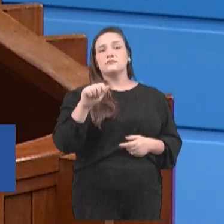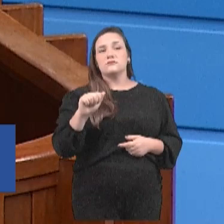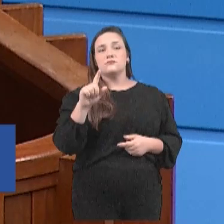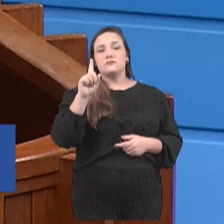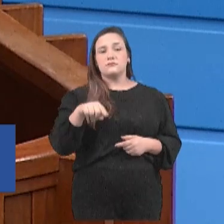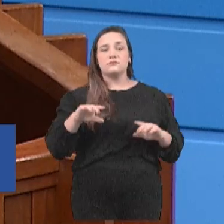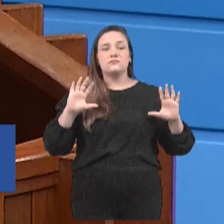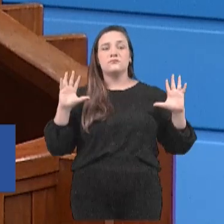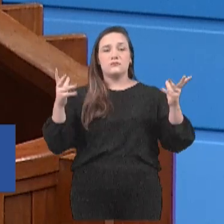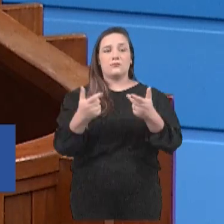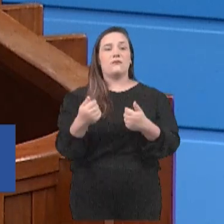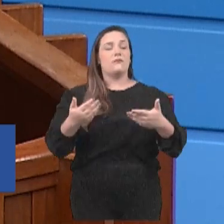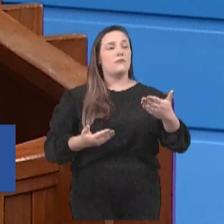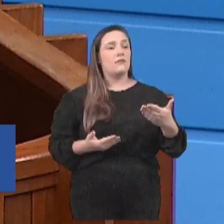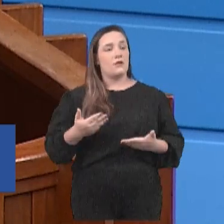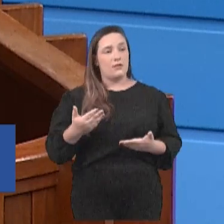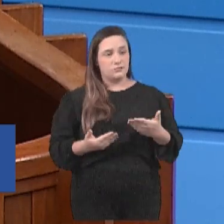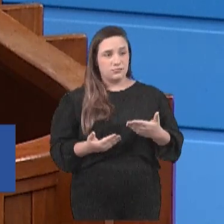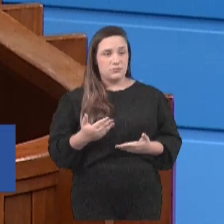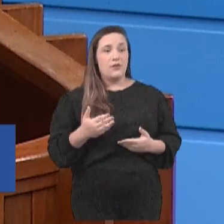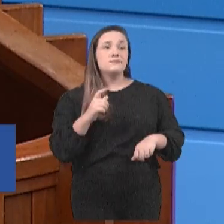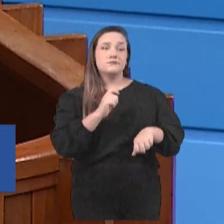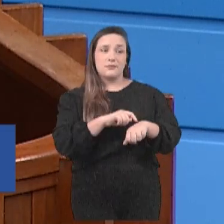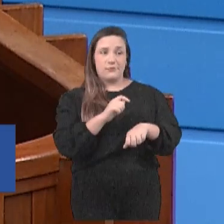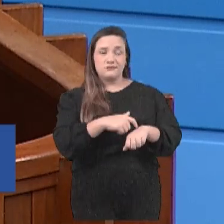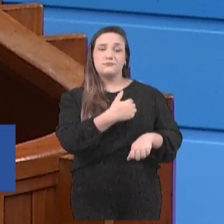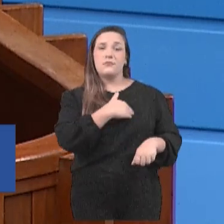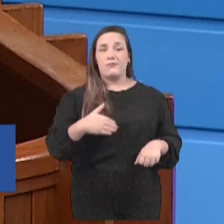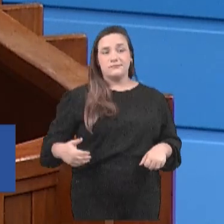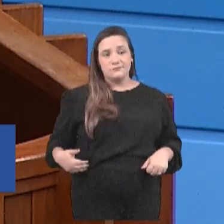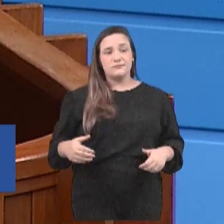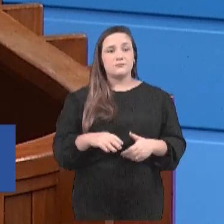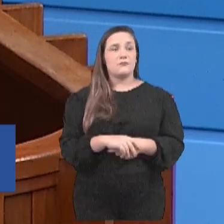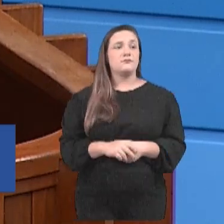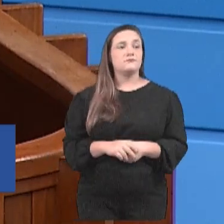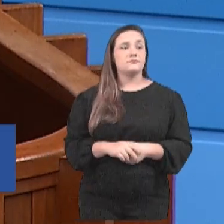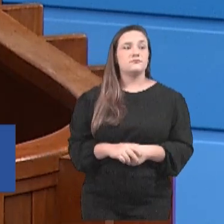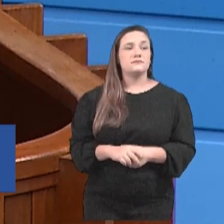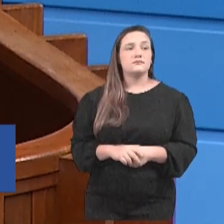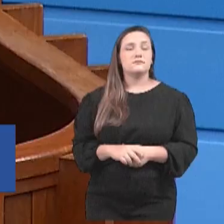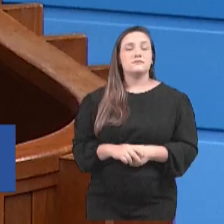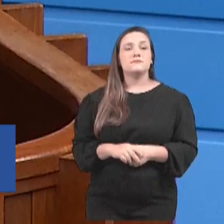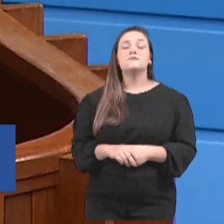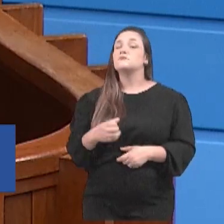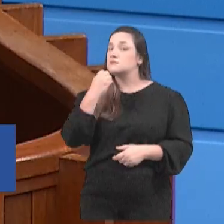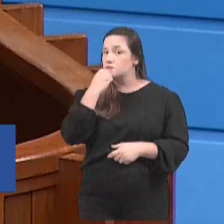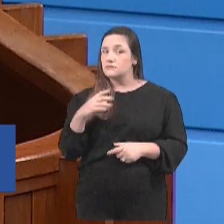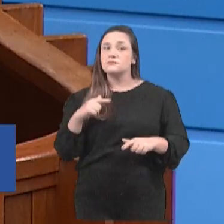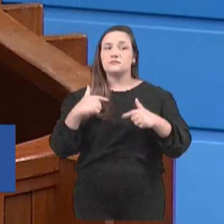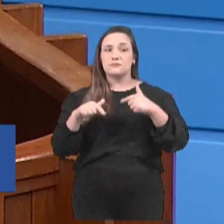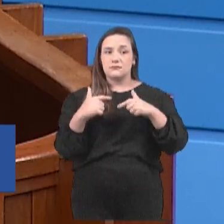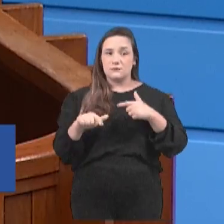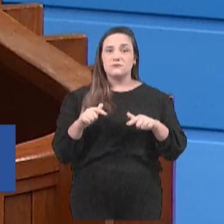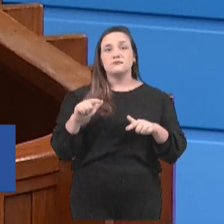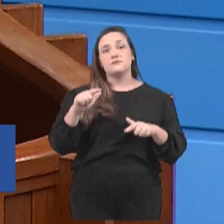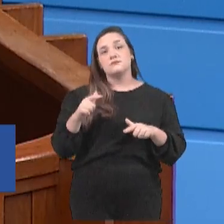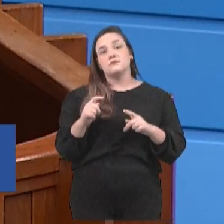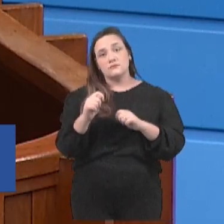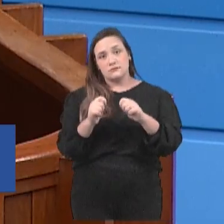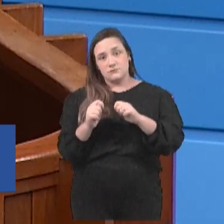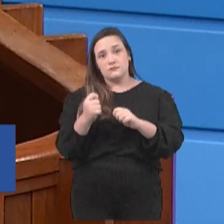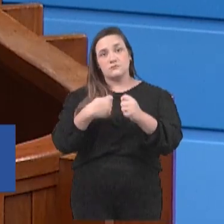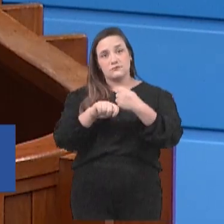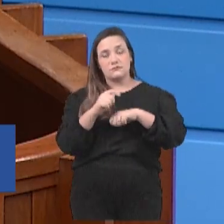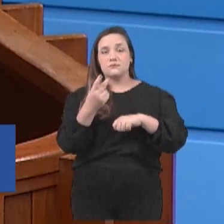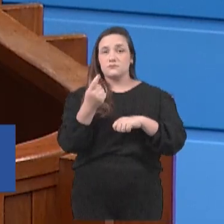para todos os servidores durante o seu mandato. E graças a um trabalho eficiente de gestão, porque